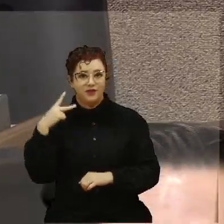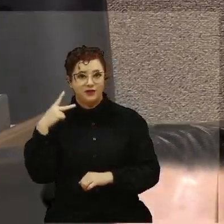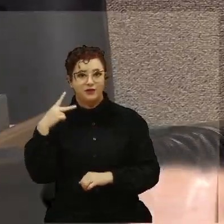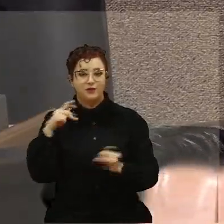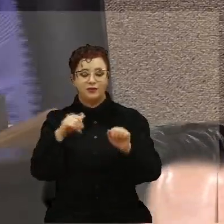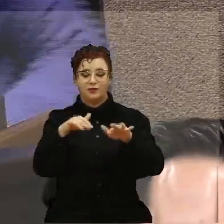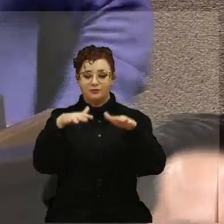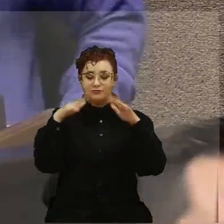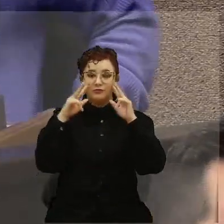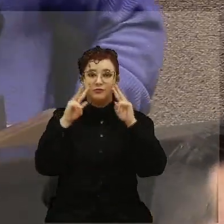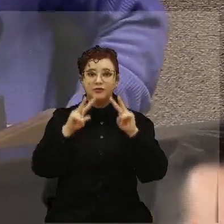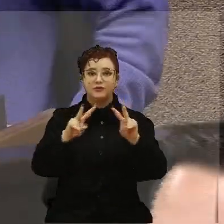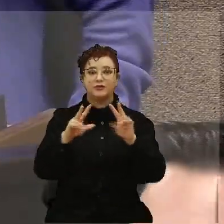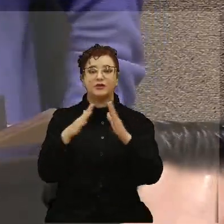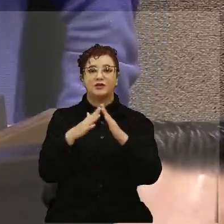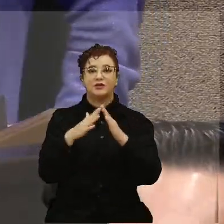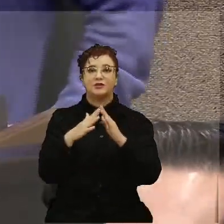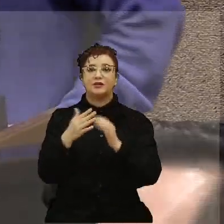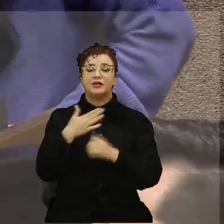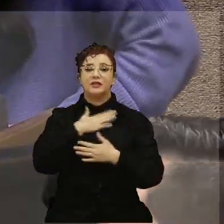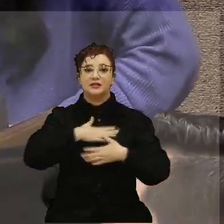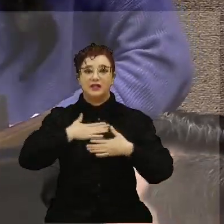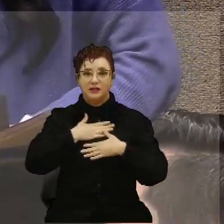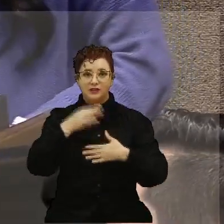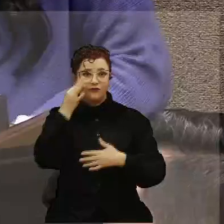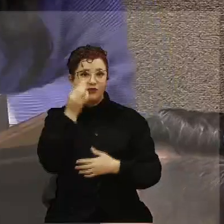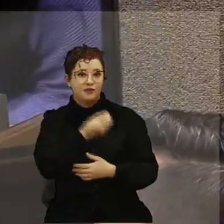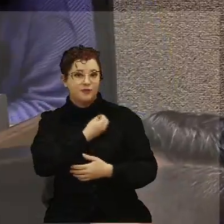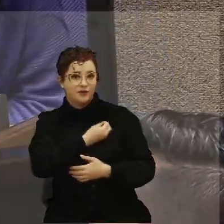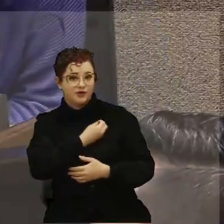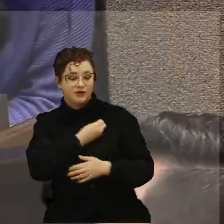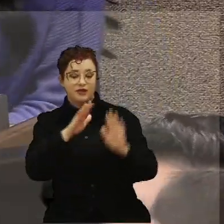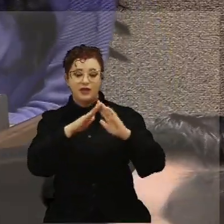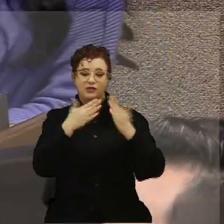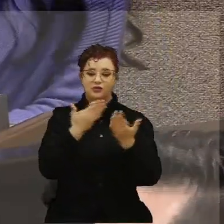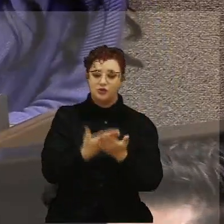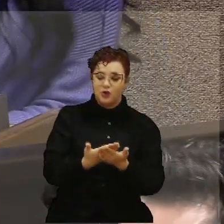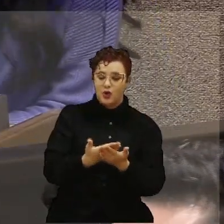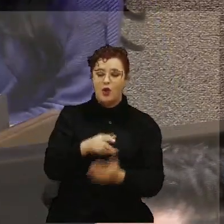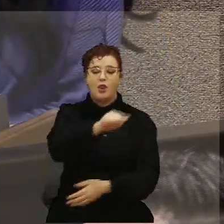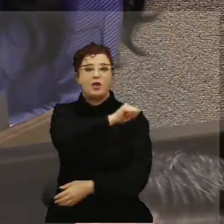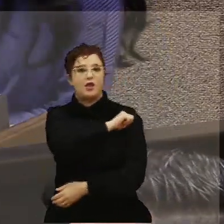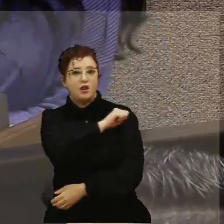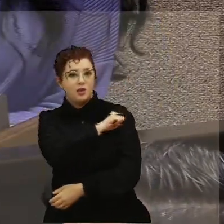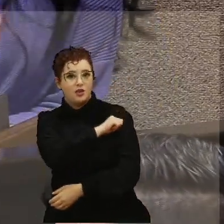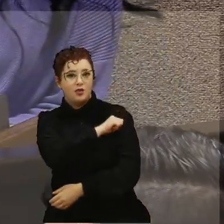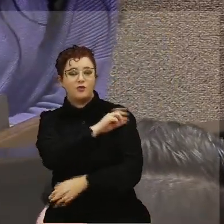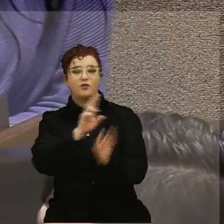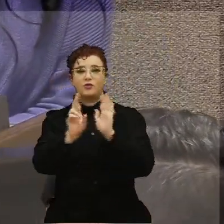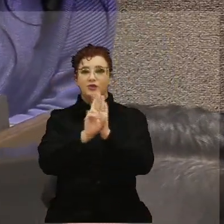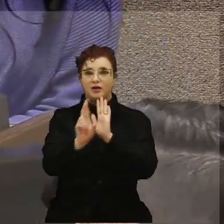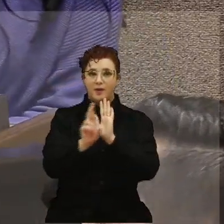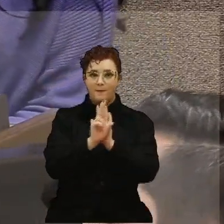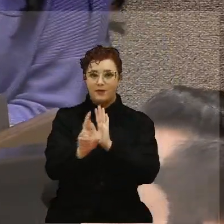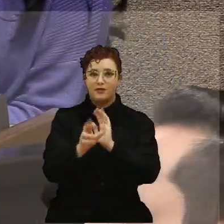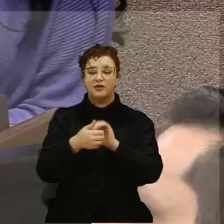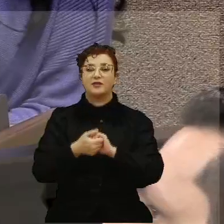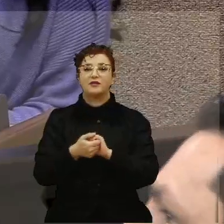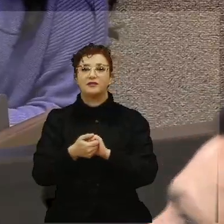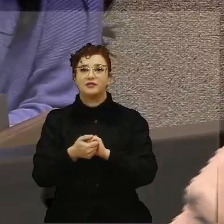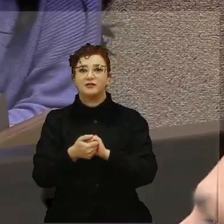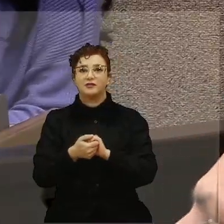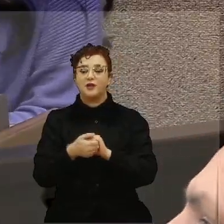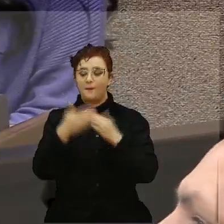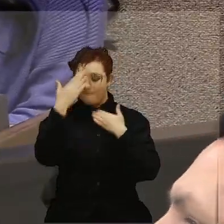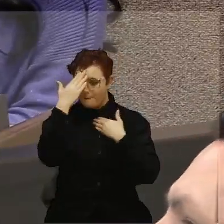que nos assiste, é uma satisfação tê-los aqui, tanto as escolas quanto os alunos ou os representantes, né?